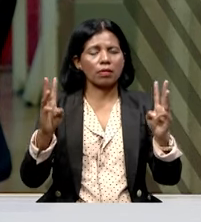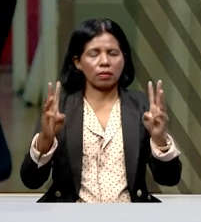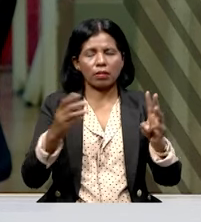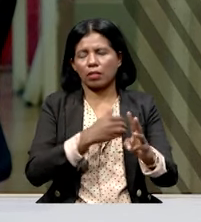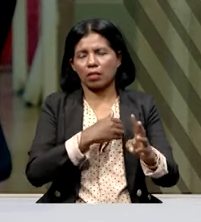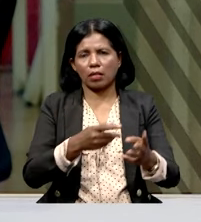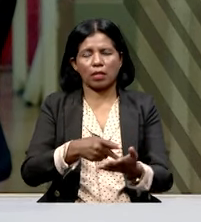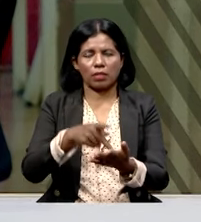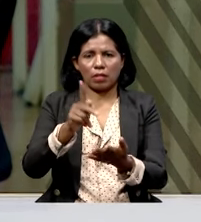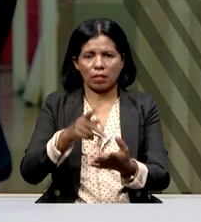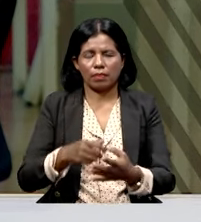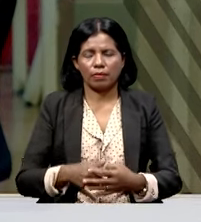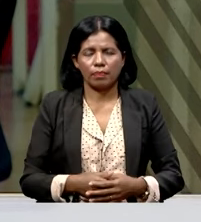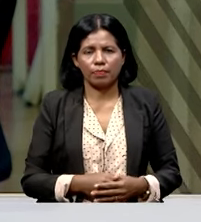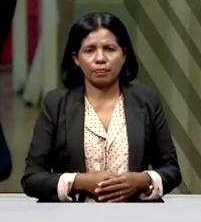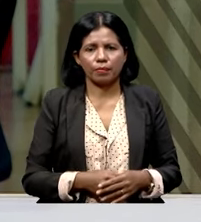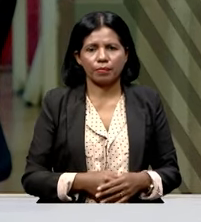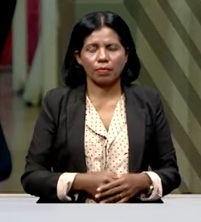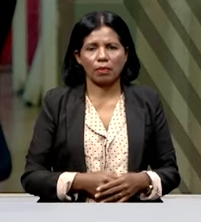a indemnização.